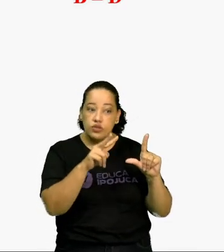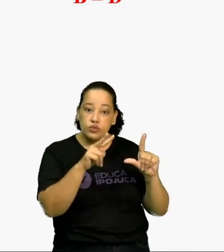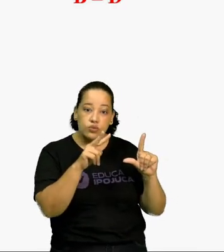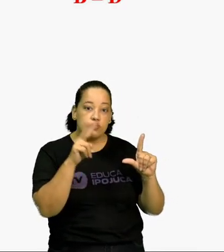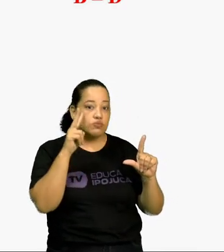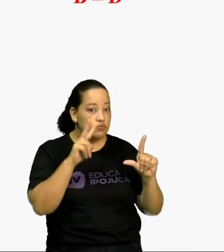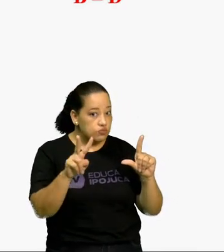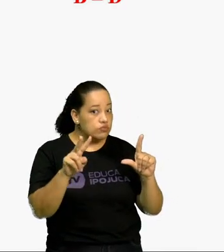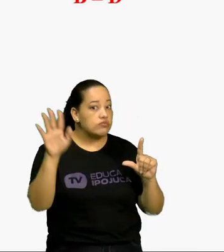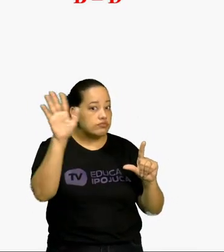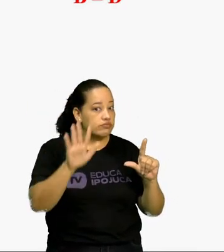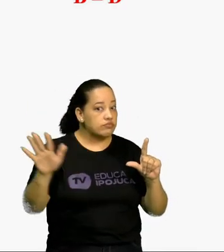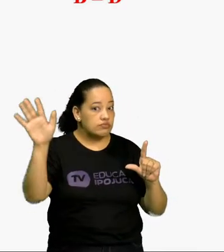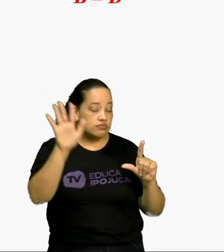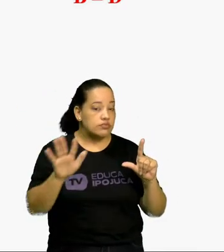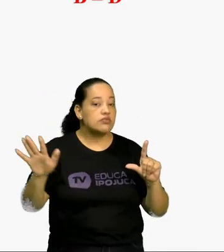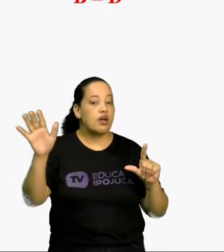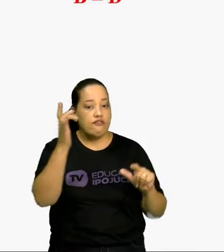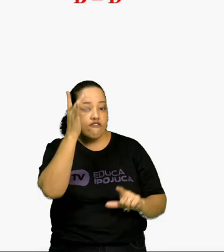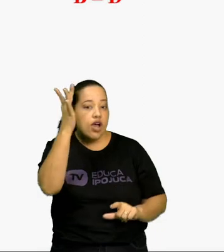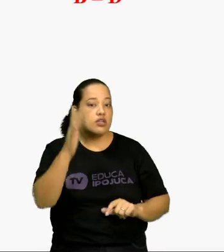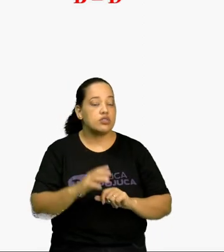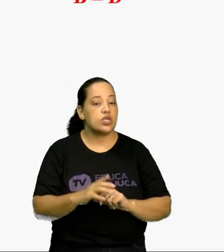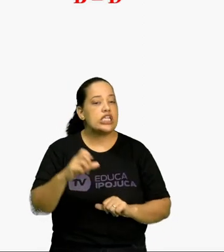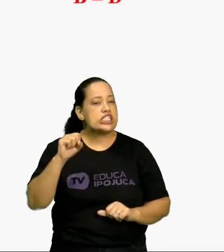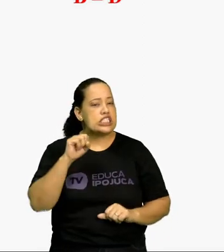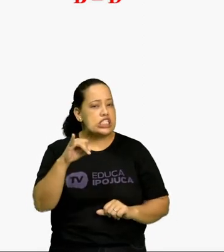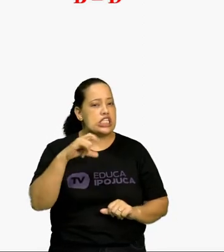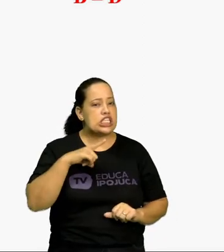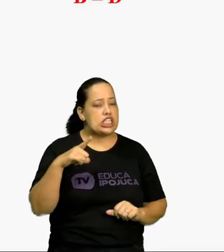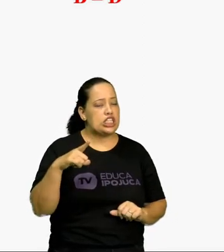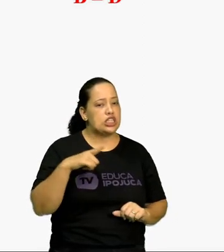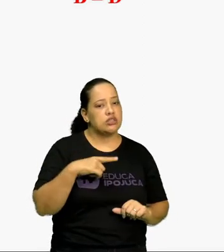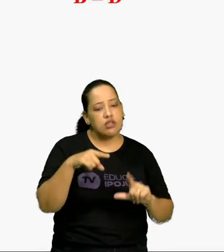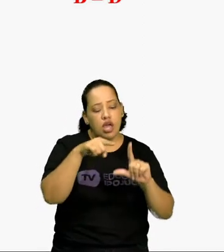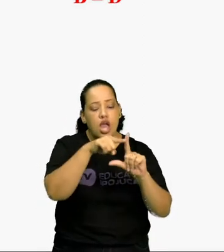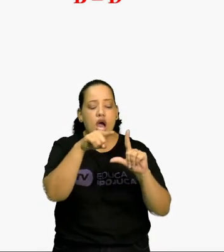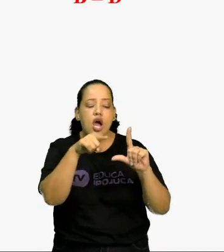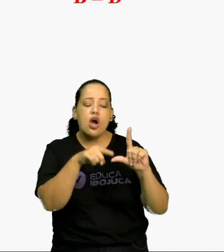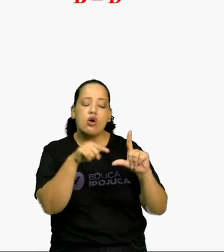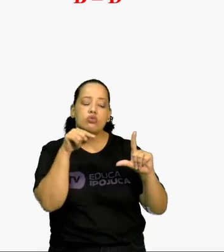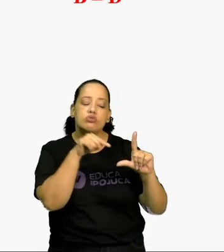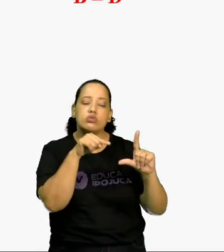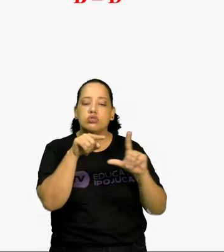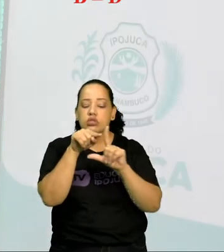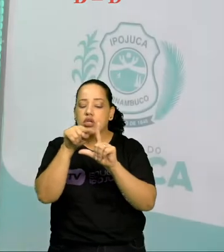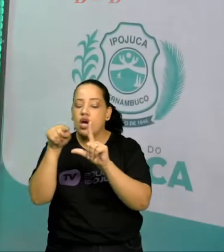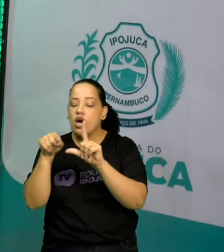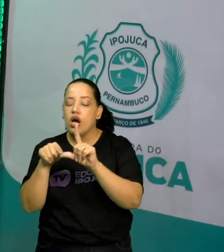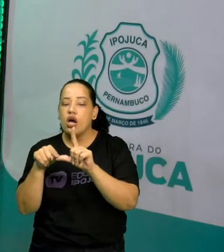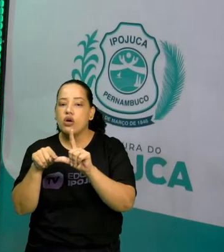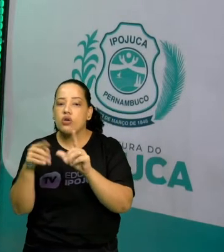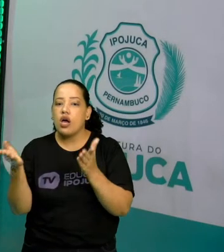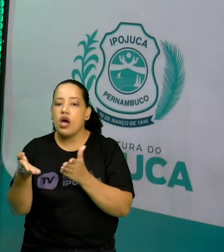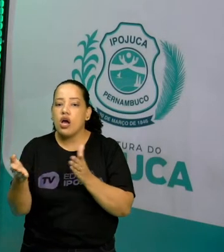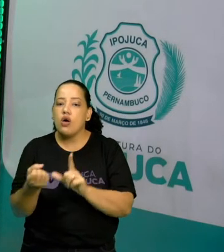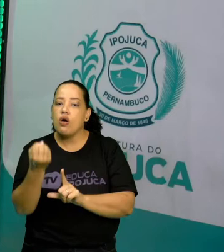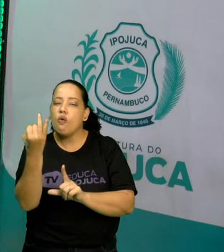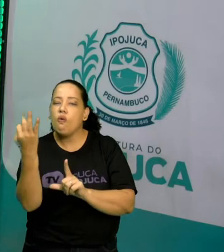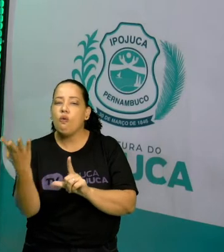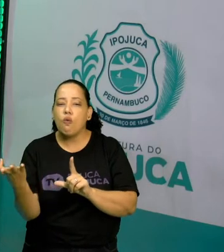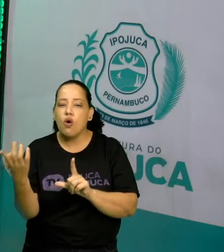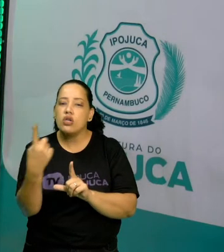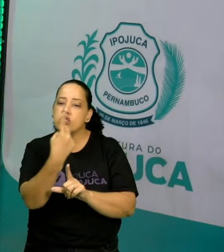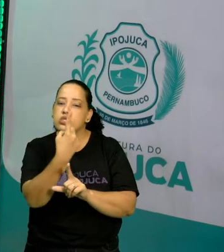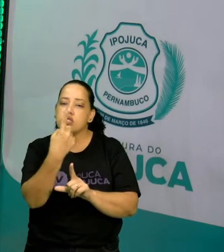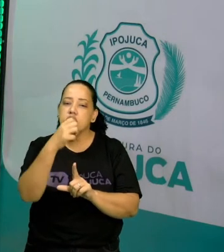agora, ficou bem fácil. Se temos dois ângulos já de um triângulo, falta quanto para completar os